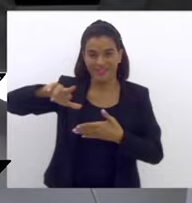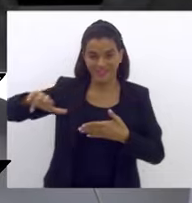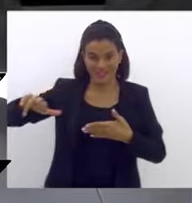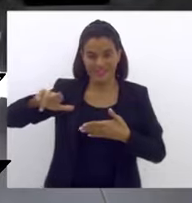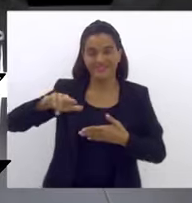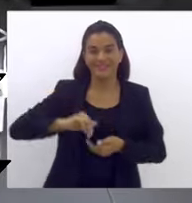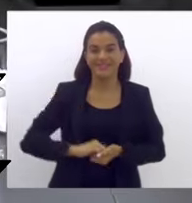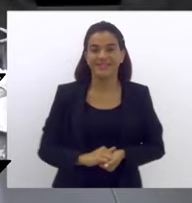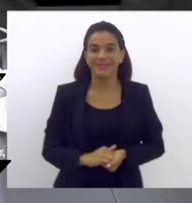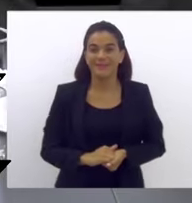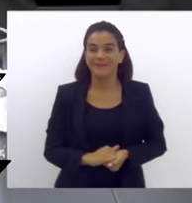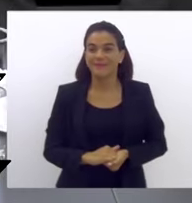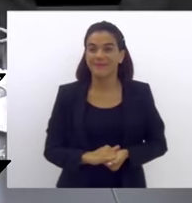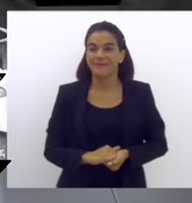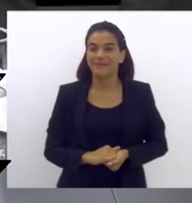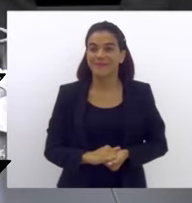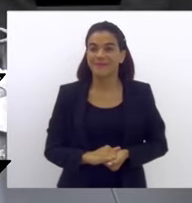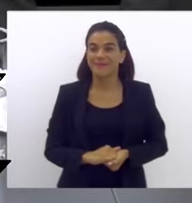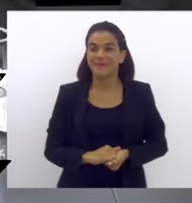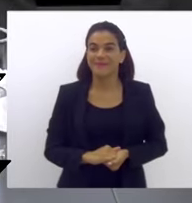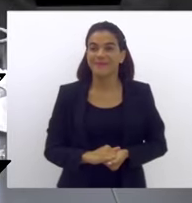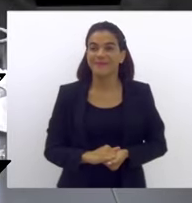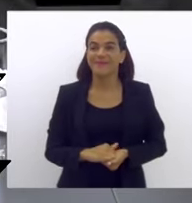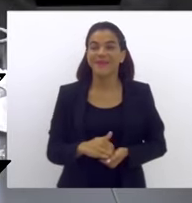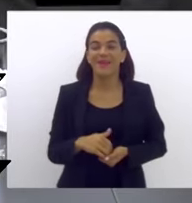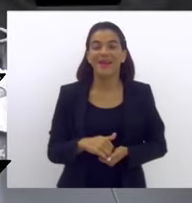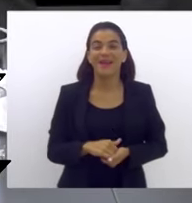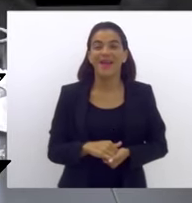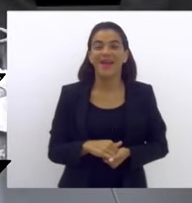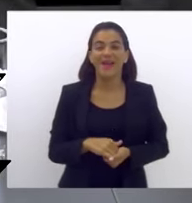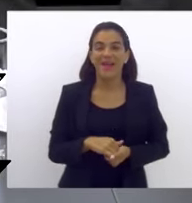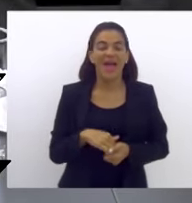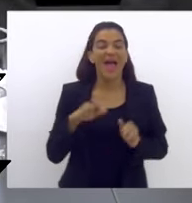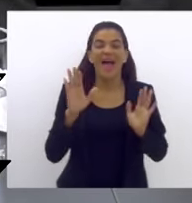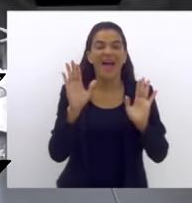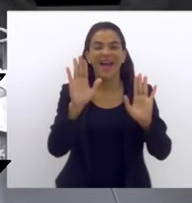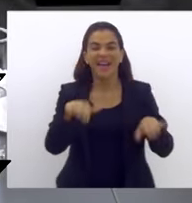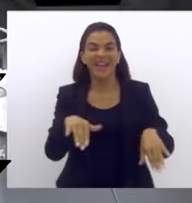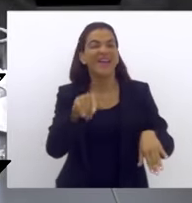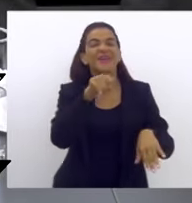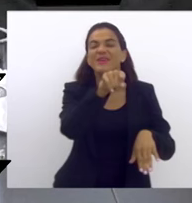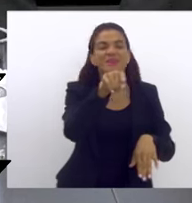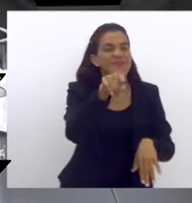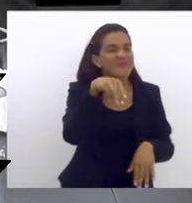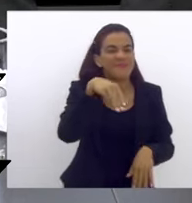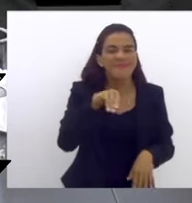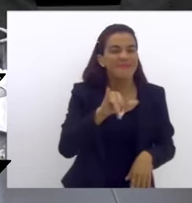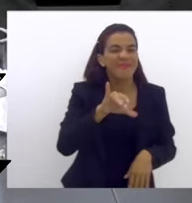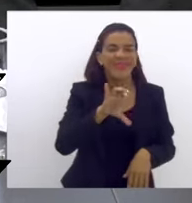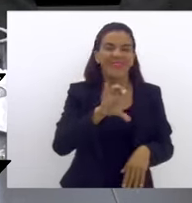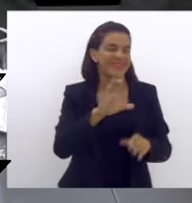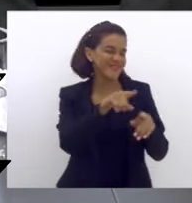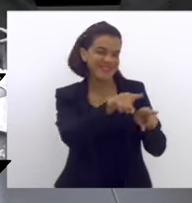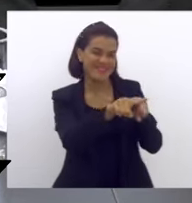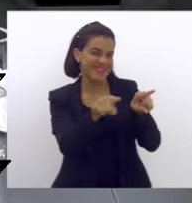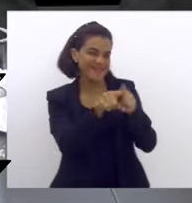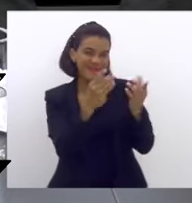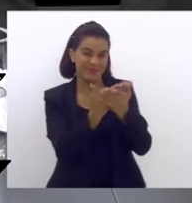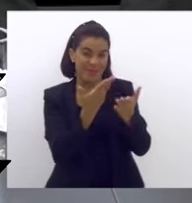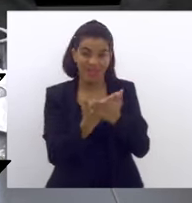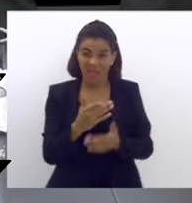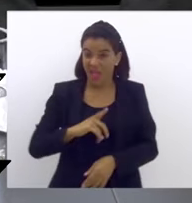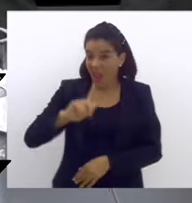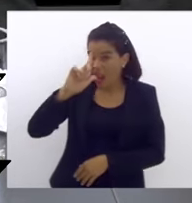deputado mais uma mais uma vertente mais uma fa també mck você também estudou latim